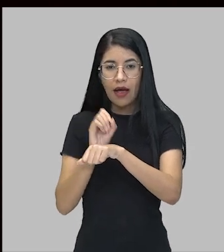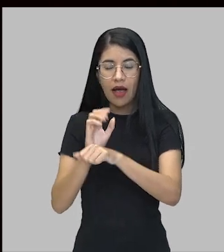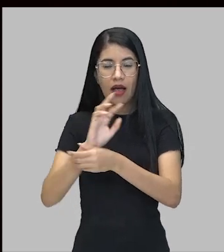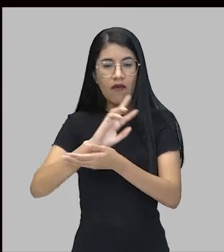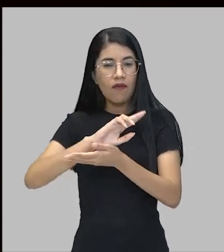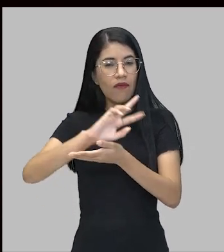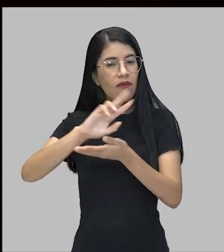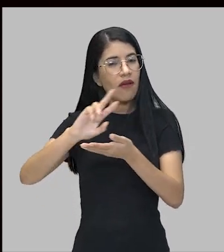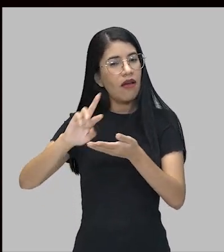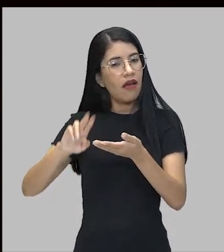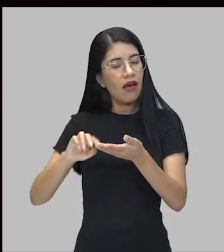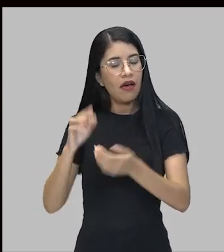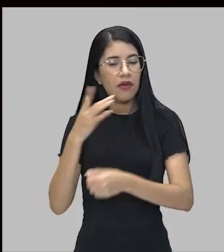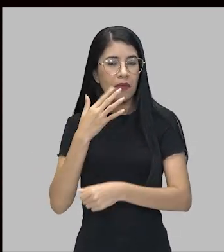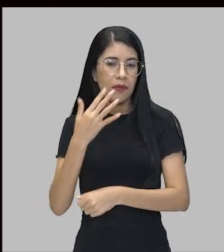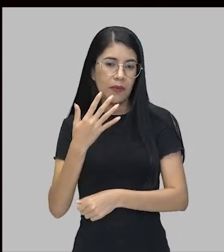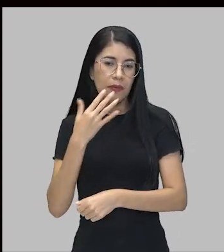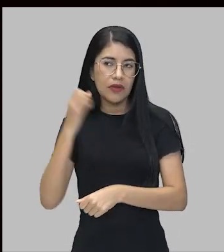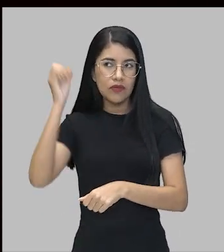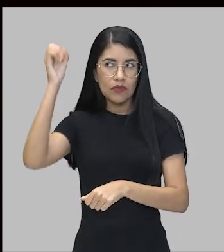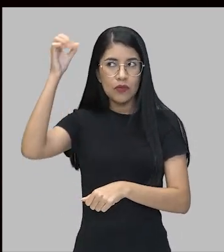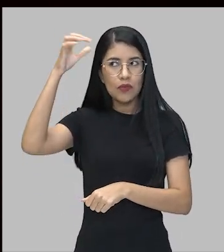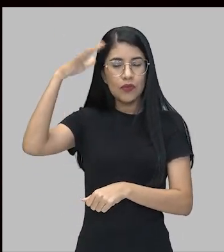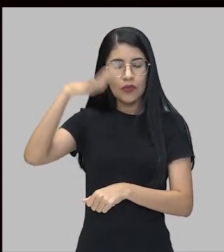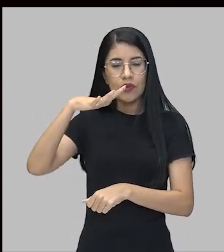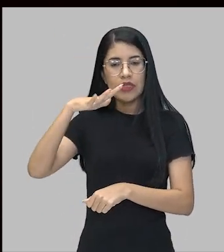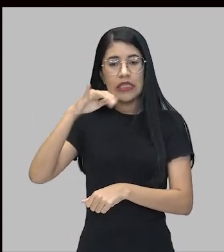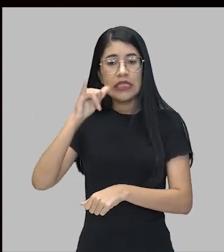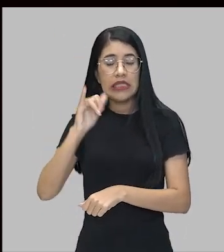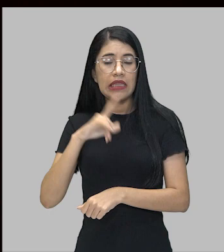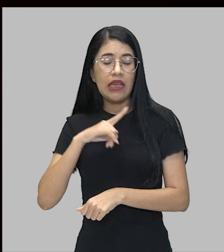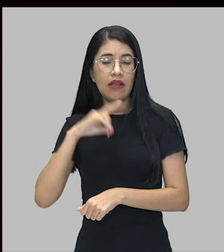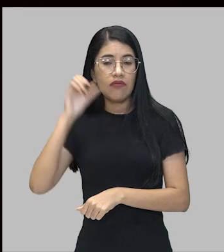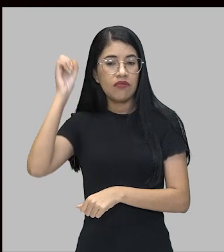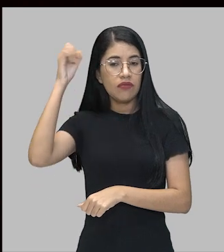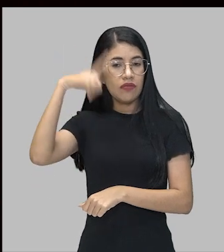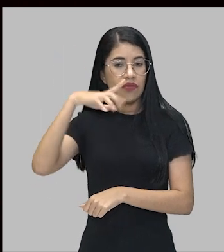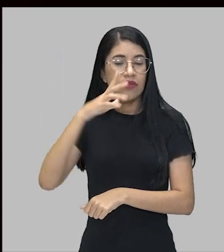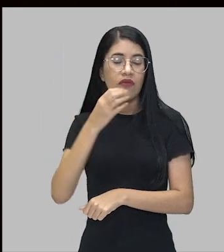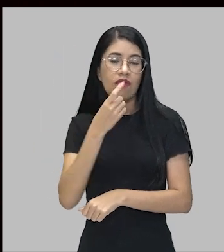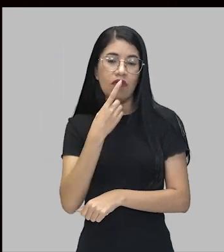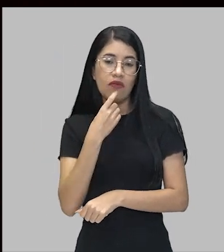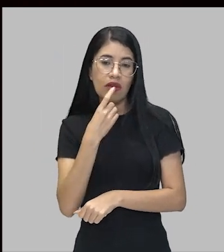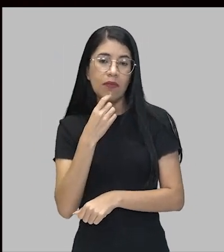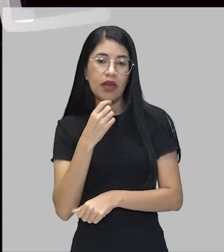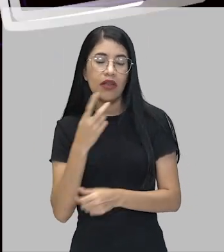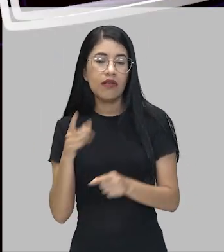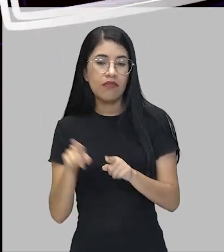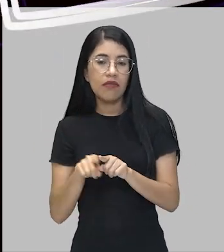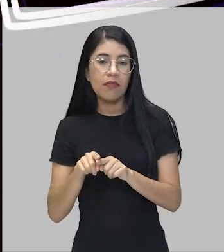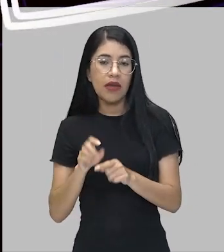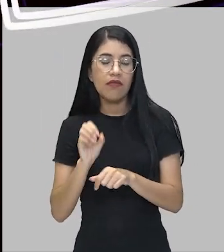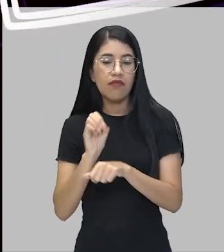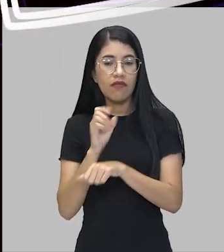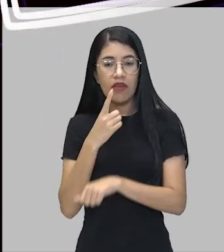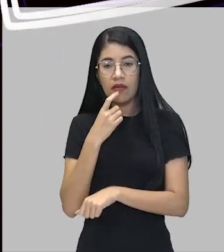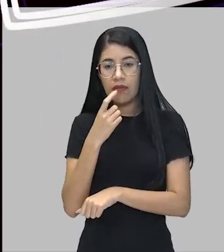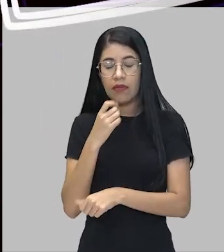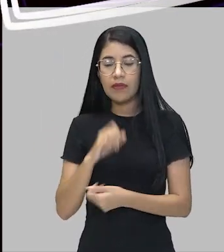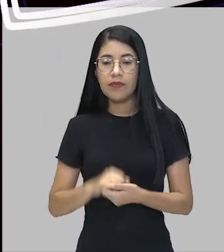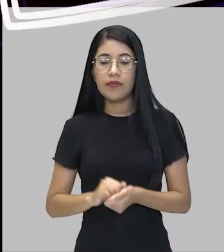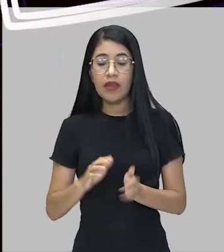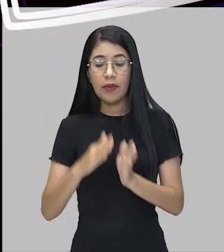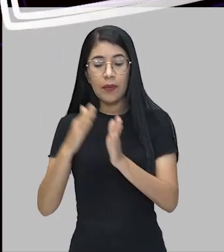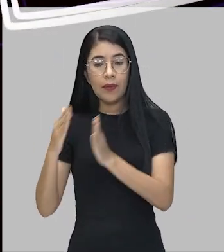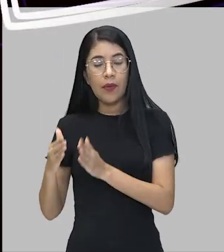chegam nele. Como só está chegando luz vermelha, ele vai refletir o vermelho. E observem que o último cartão é o amarelo. Ele tem